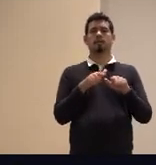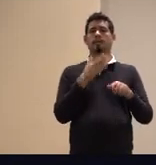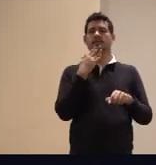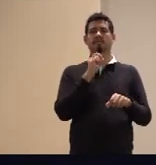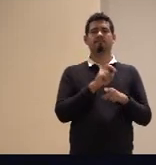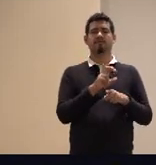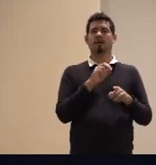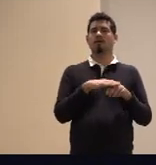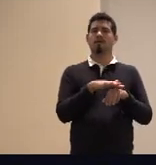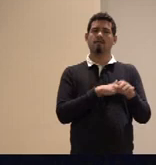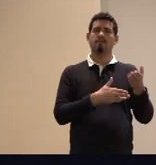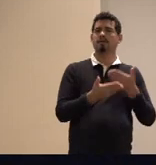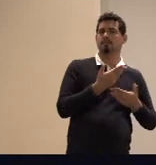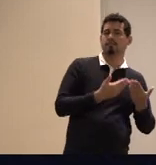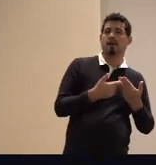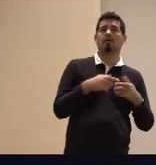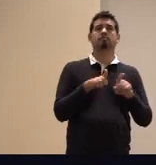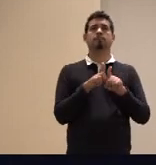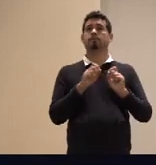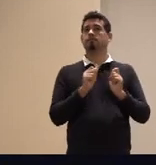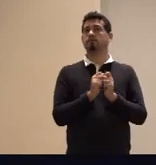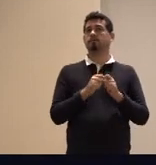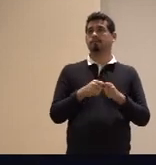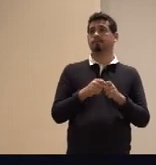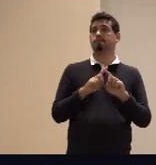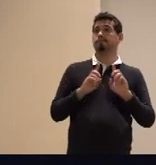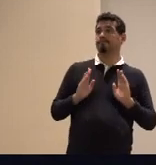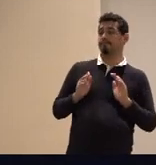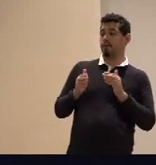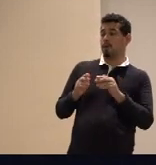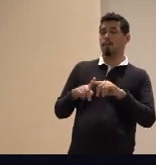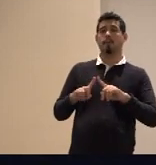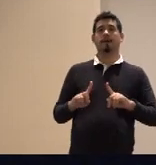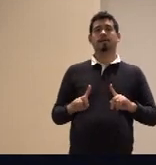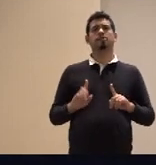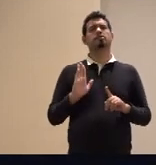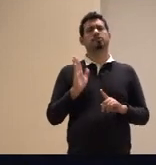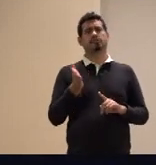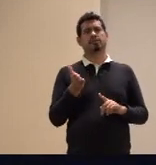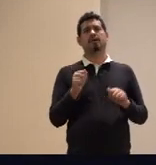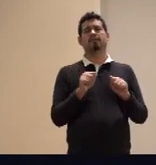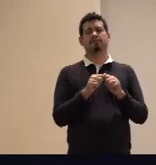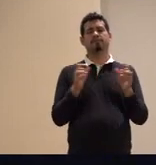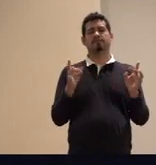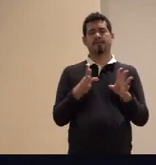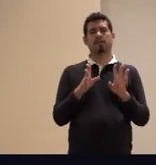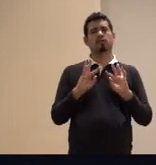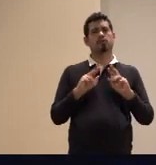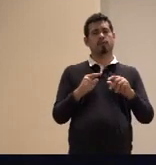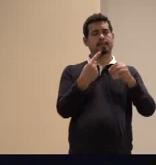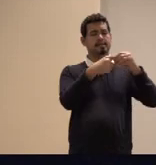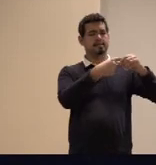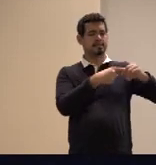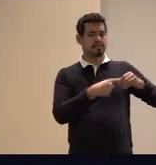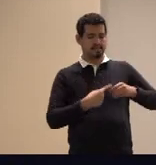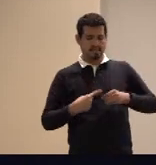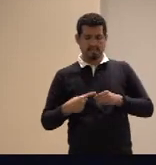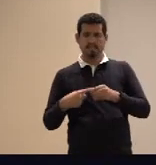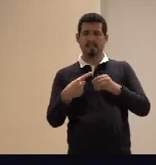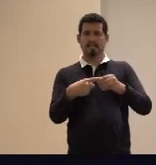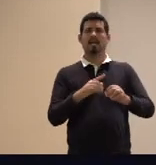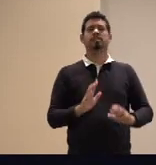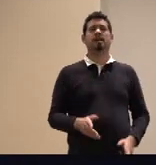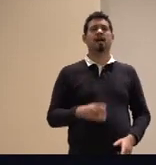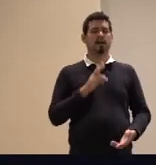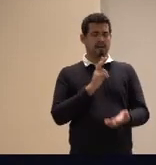de conversar com a regulação de leitos quanto a isso. Então, já foi feito, todos os municípios estão